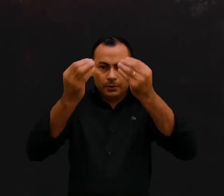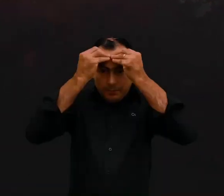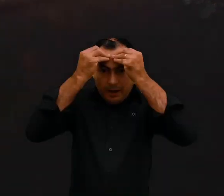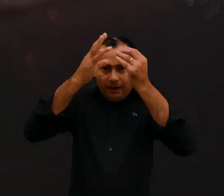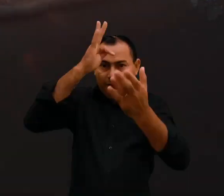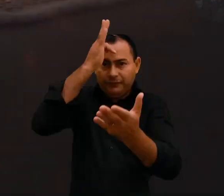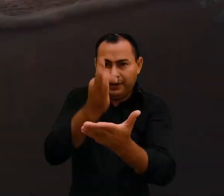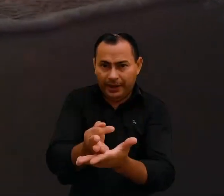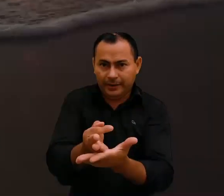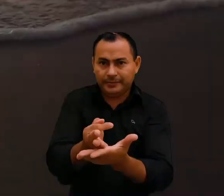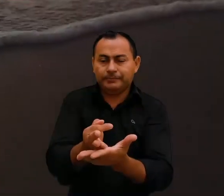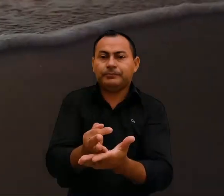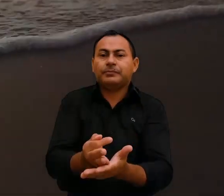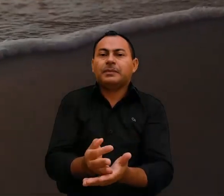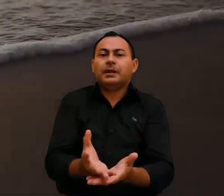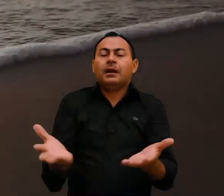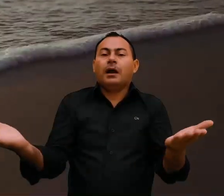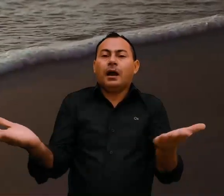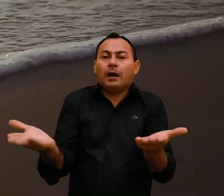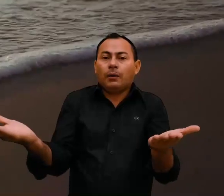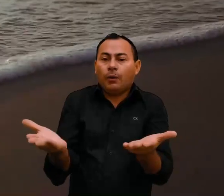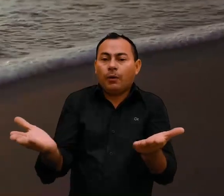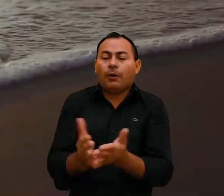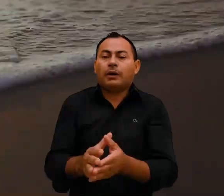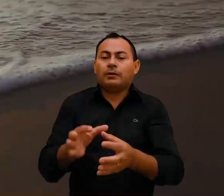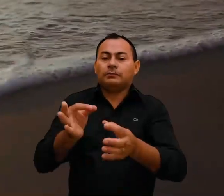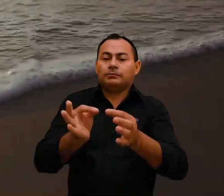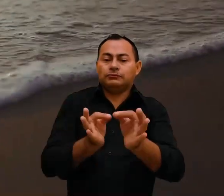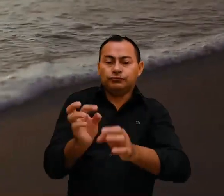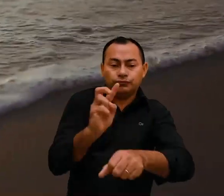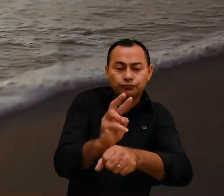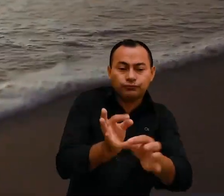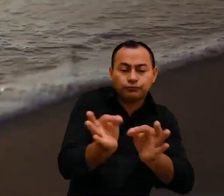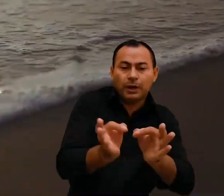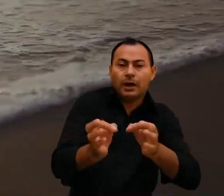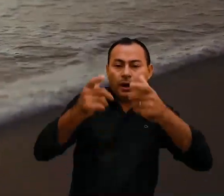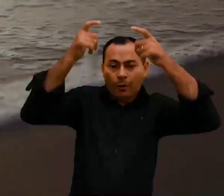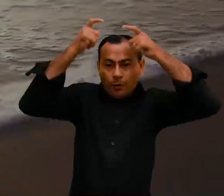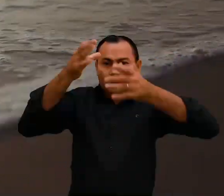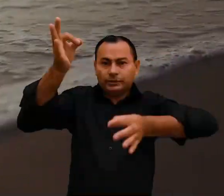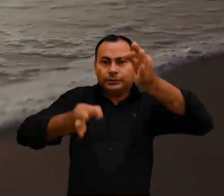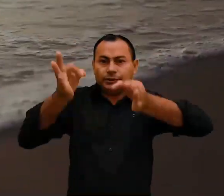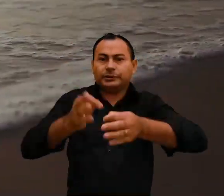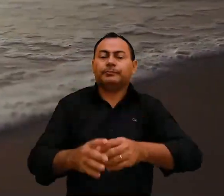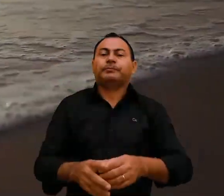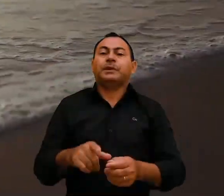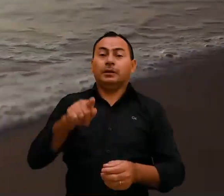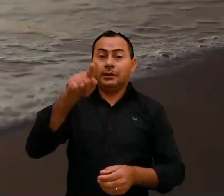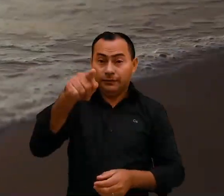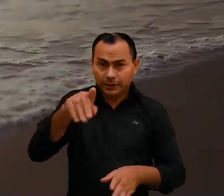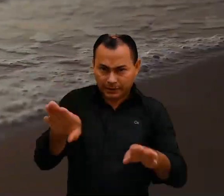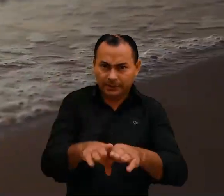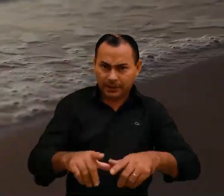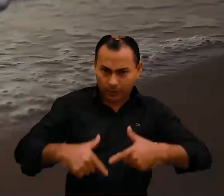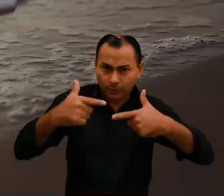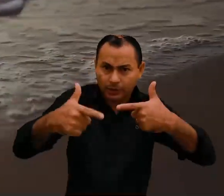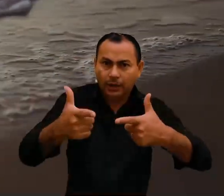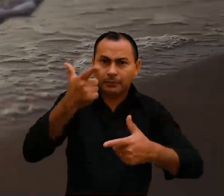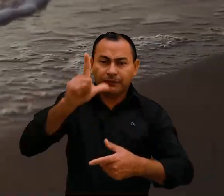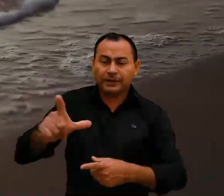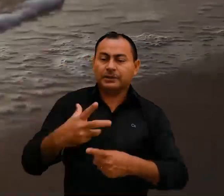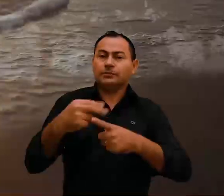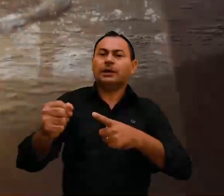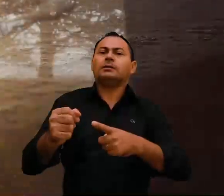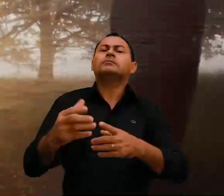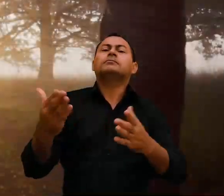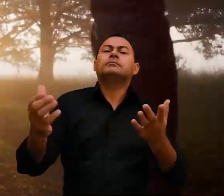guardei a fé agora me está reservada a coroa da justiça e você também vai